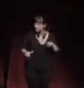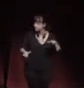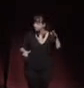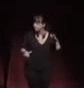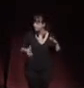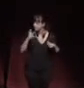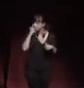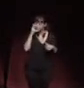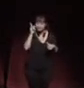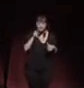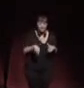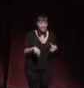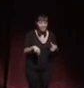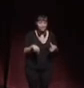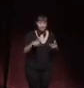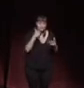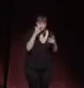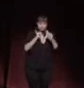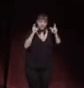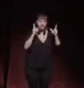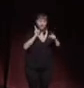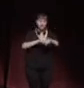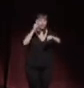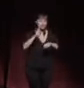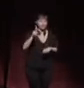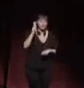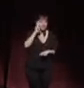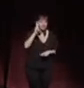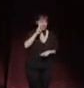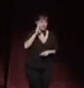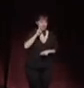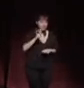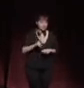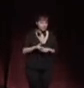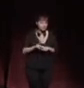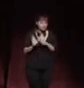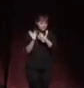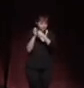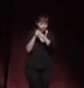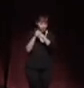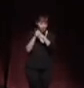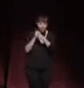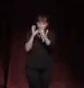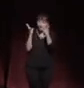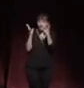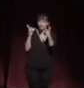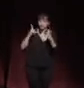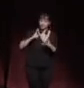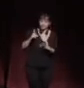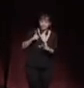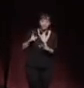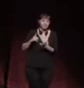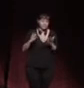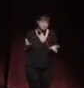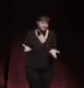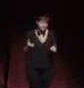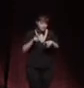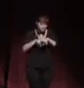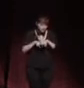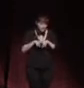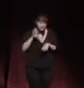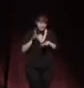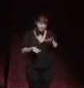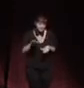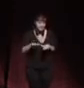um despertador. É como se... E eu sinto na escola, os pais, isso que você falou, dos